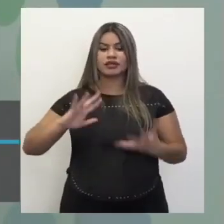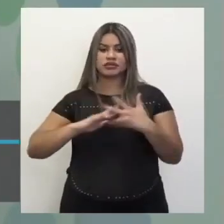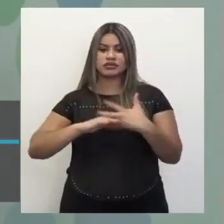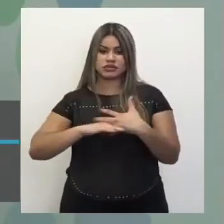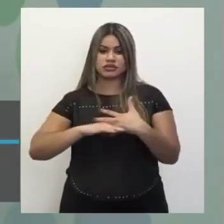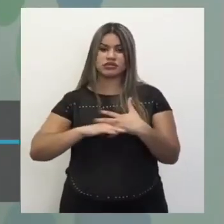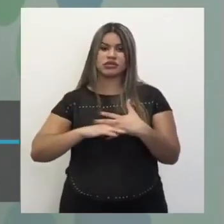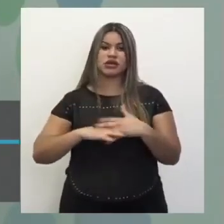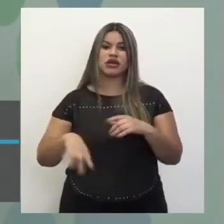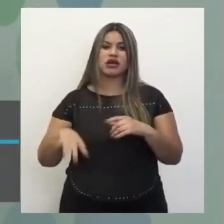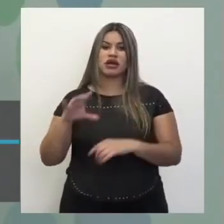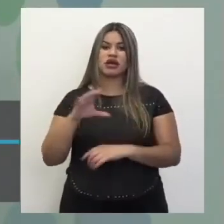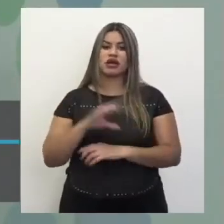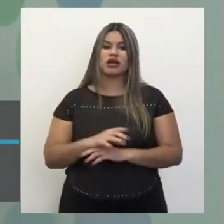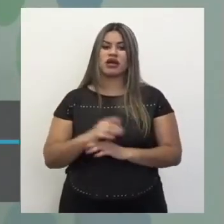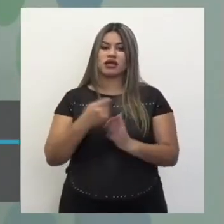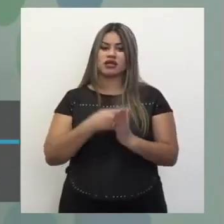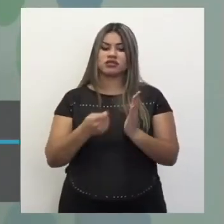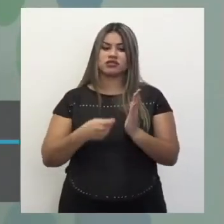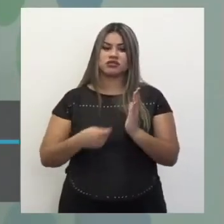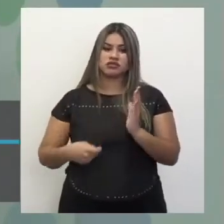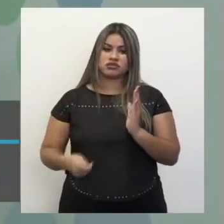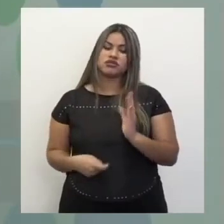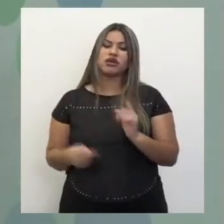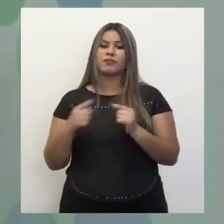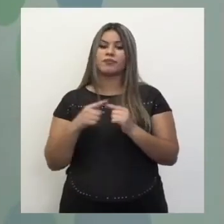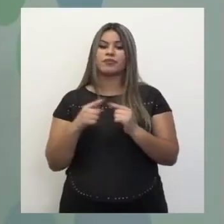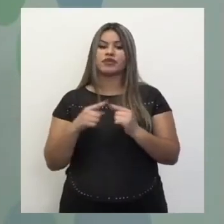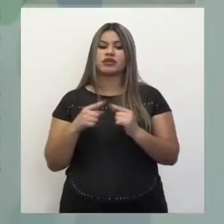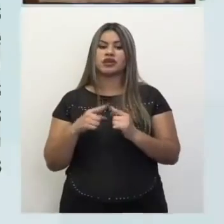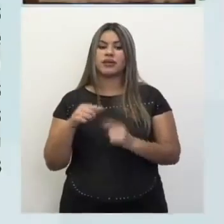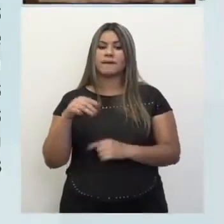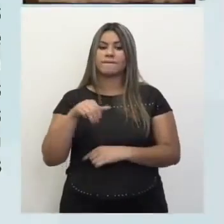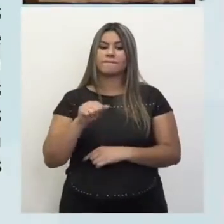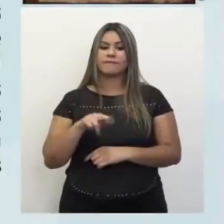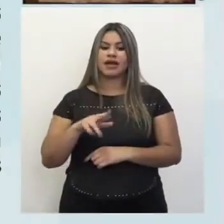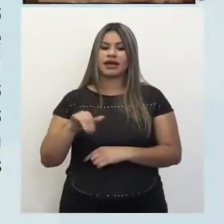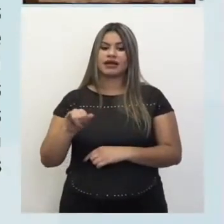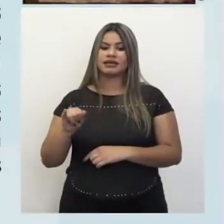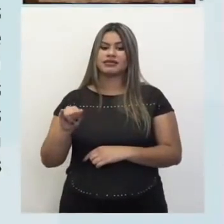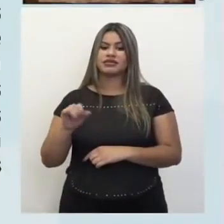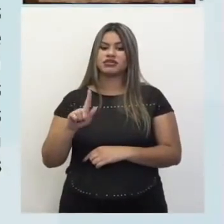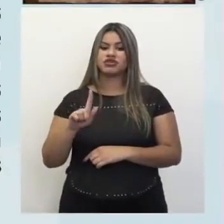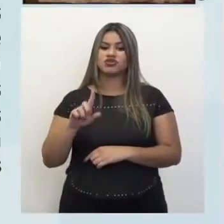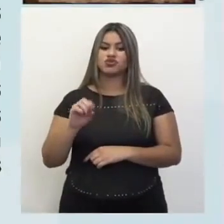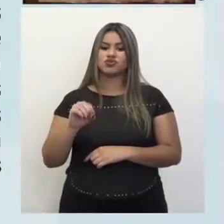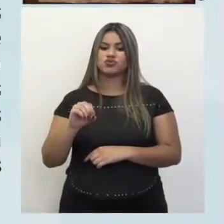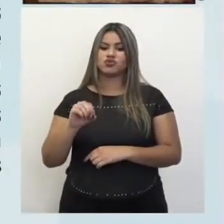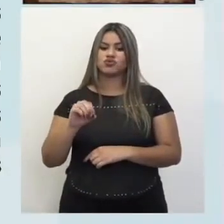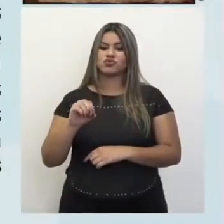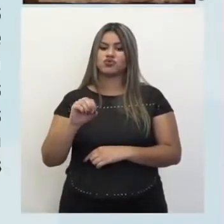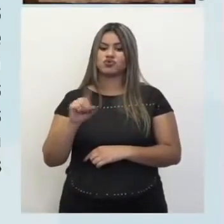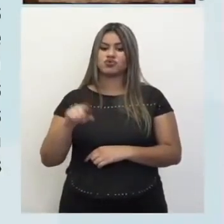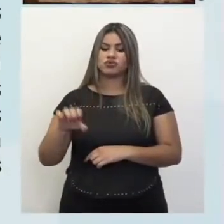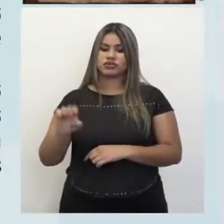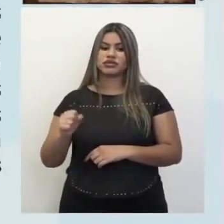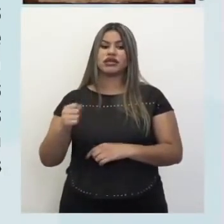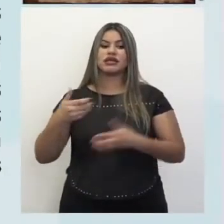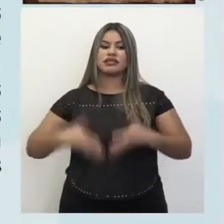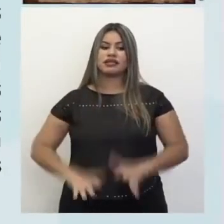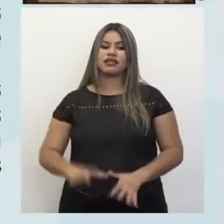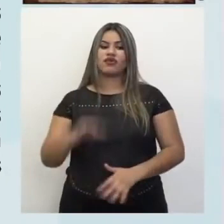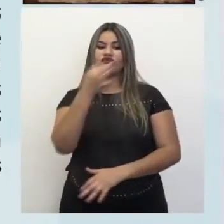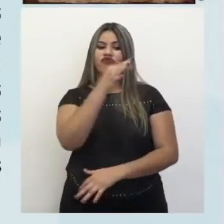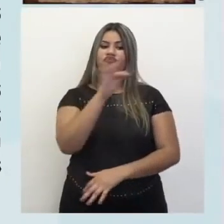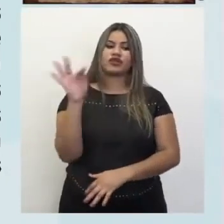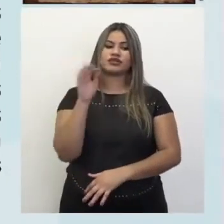escrita pela Olympe de Gouges, que na verdade era um pseudônimo da Marie Gouges, lá nascida na França em